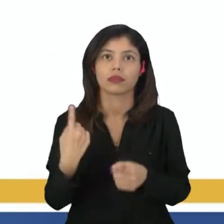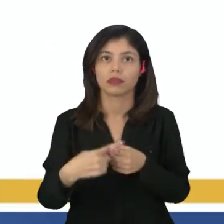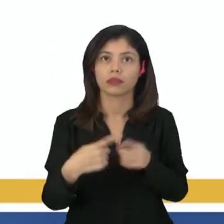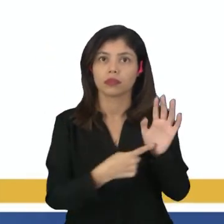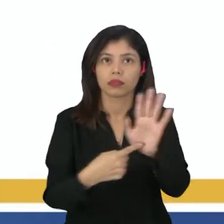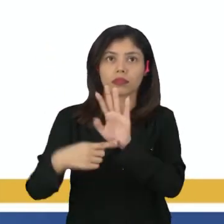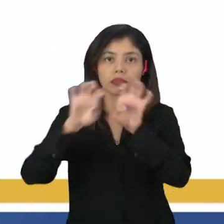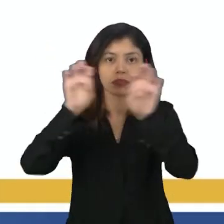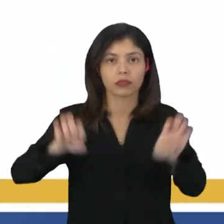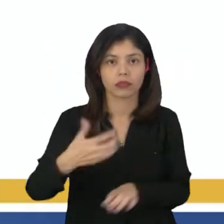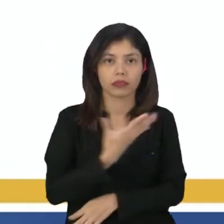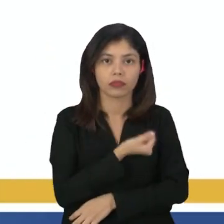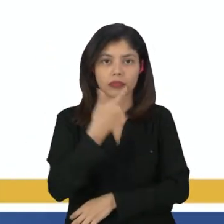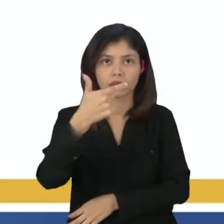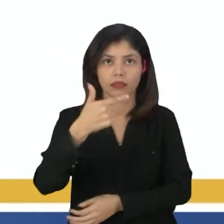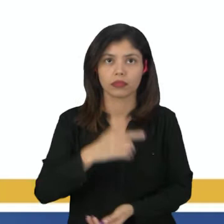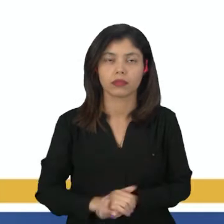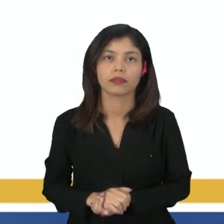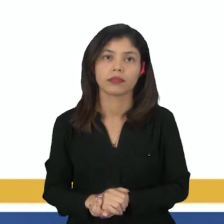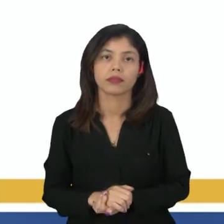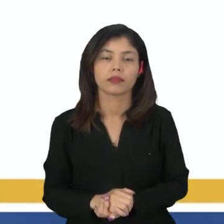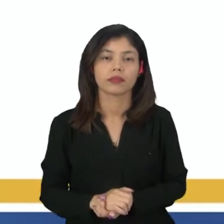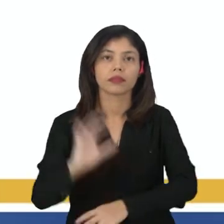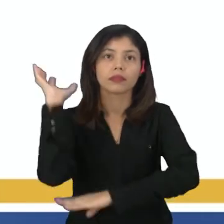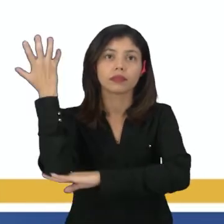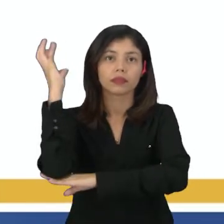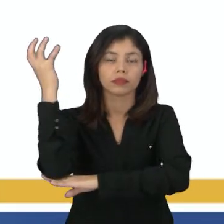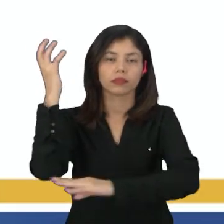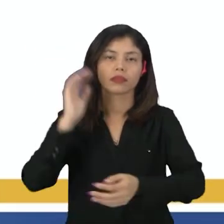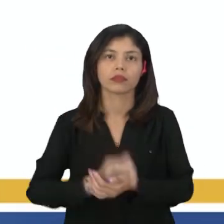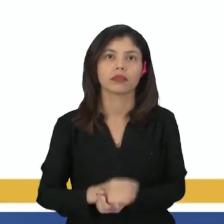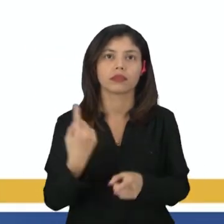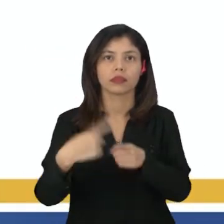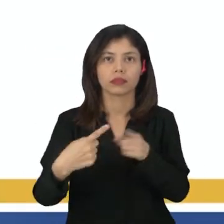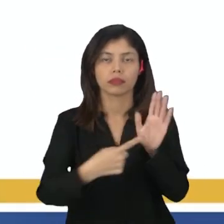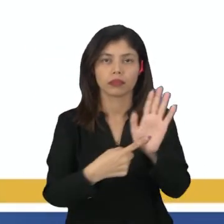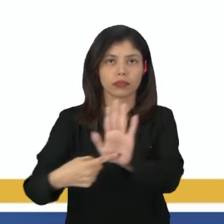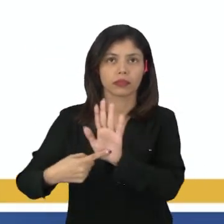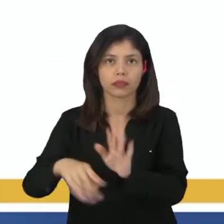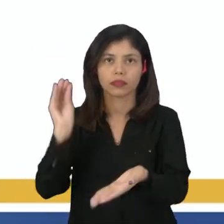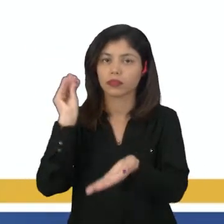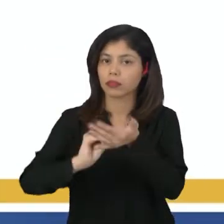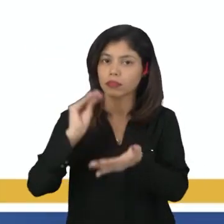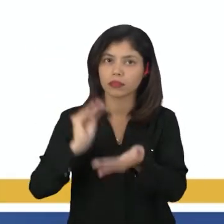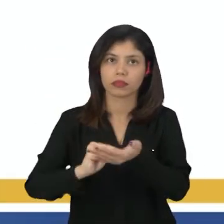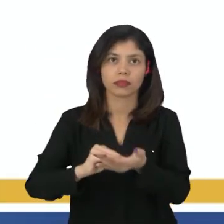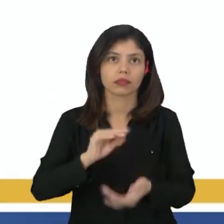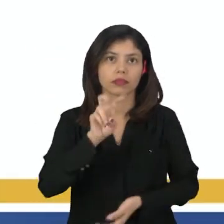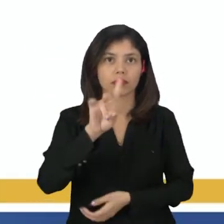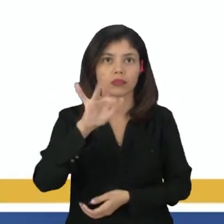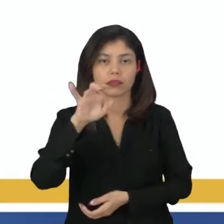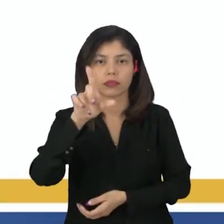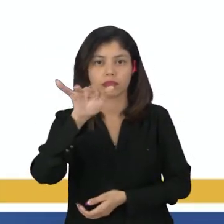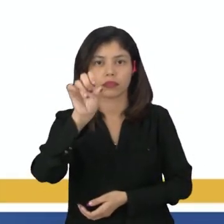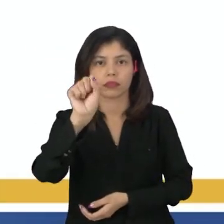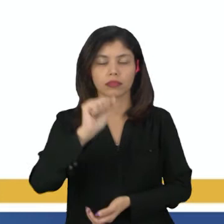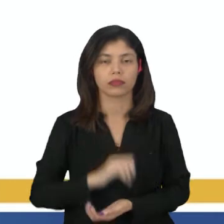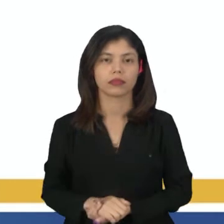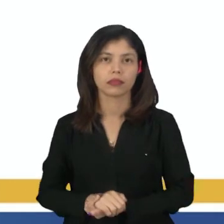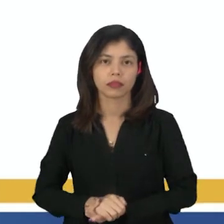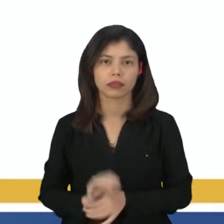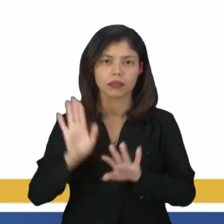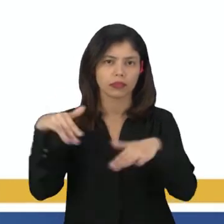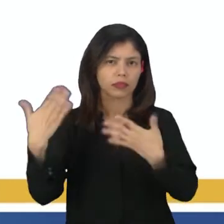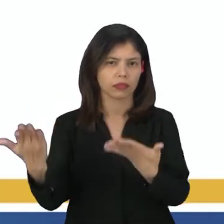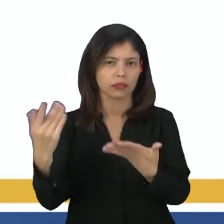porque apresenta a estrutura de número 2. E na letra D nós temos vegetal porque se observa a ausência de vacúolos. E aí,